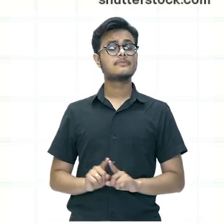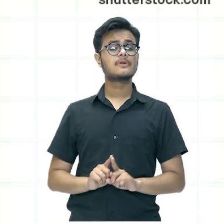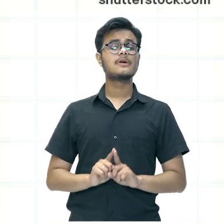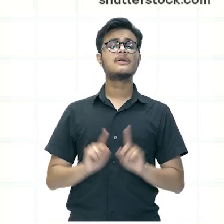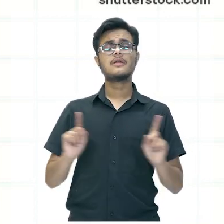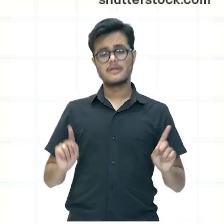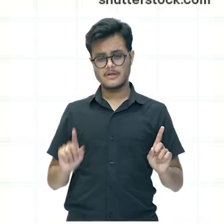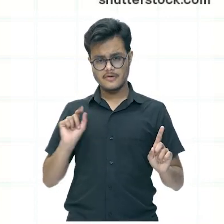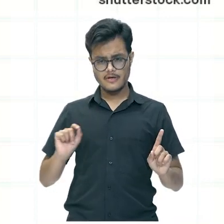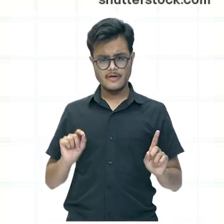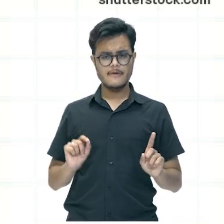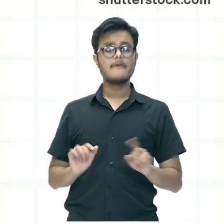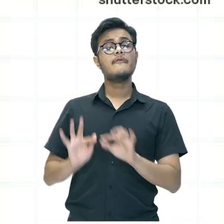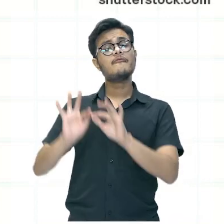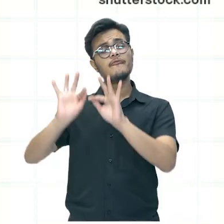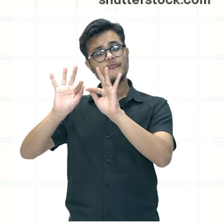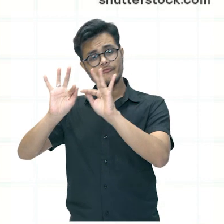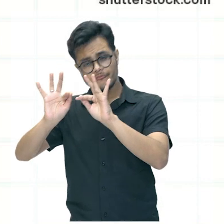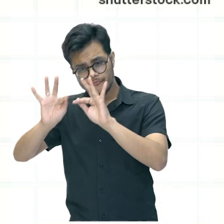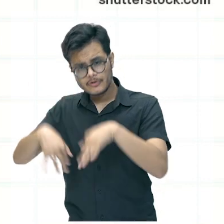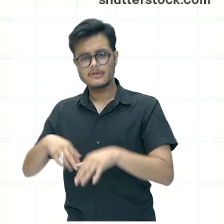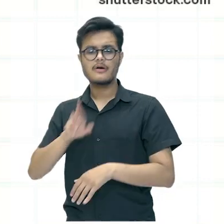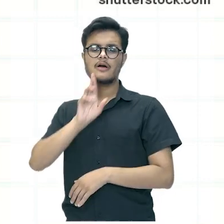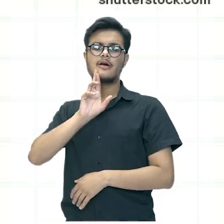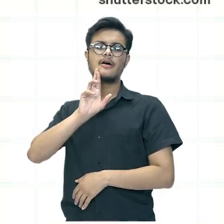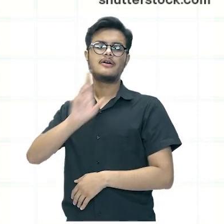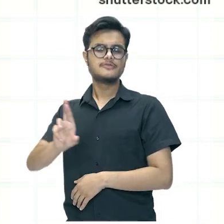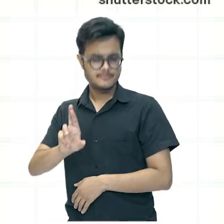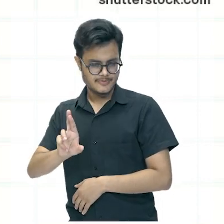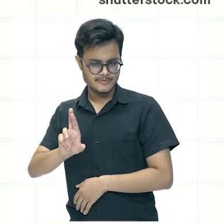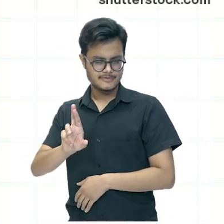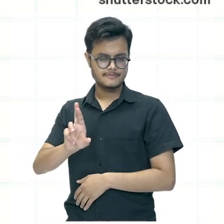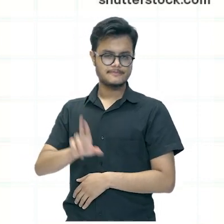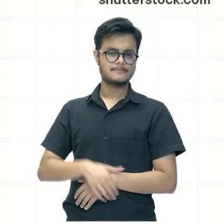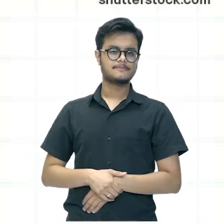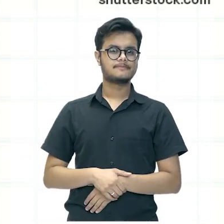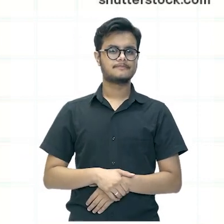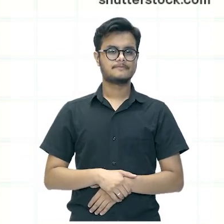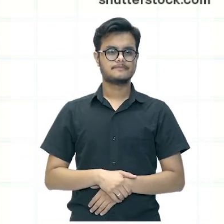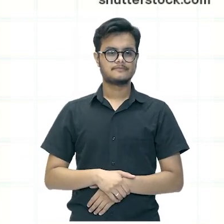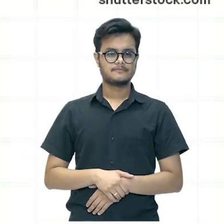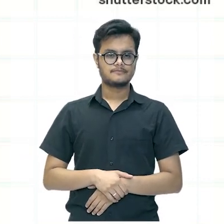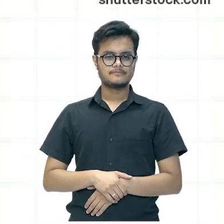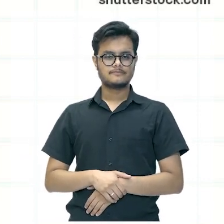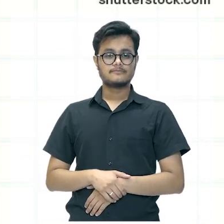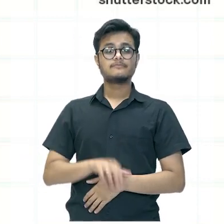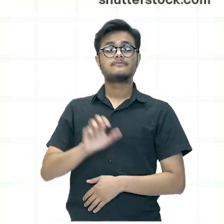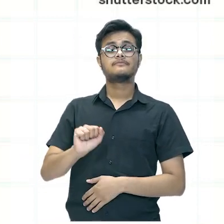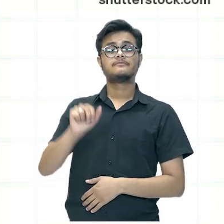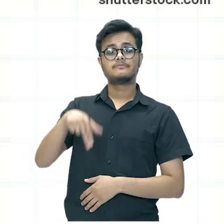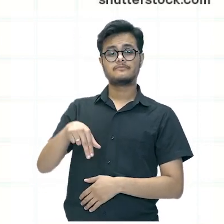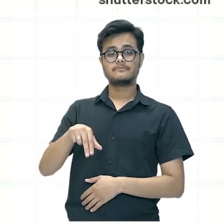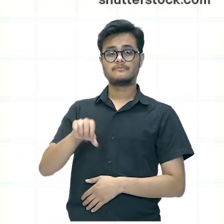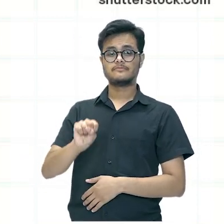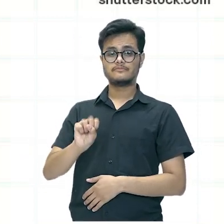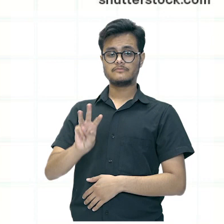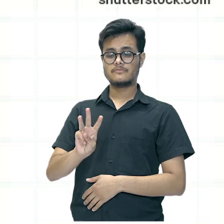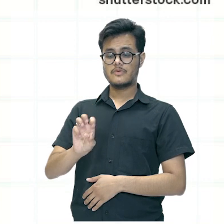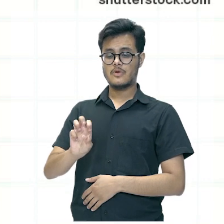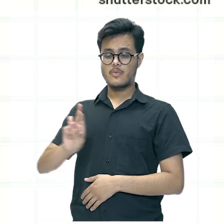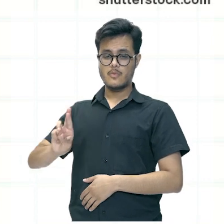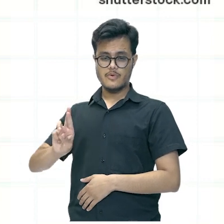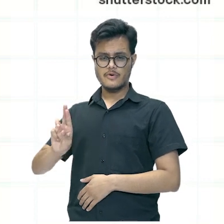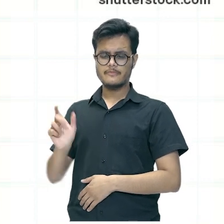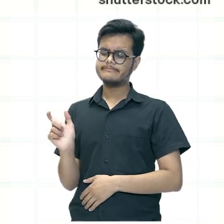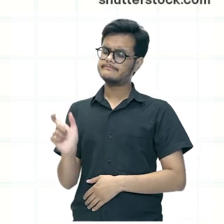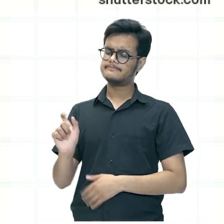E faça o quê? Answer. Answer é o outro comando, tá? Comando número 1,